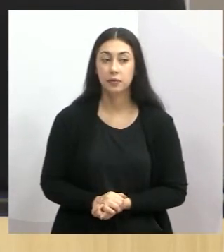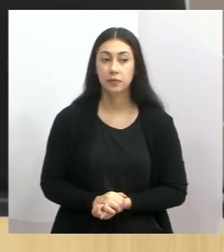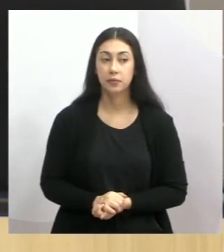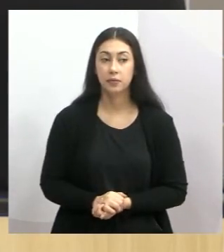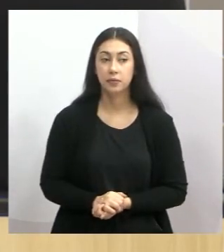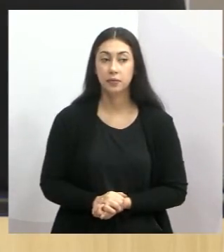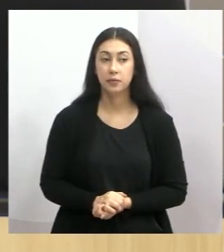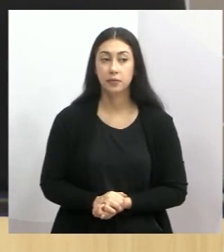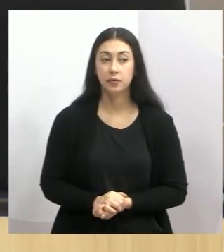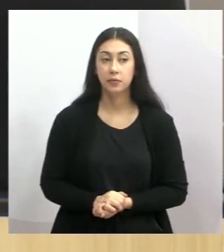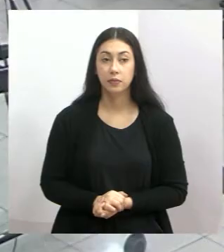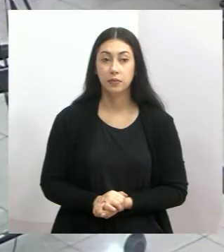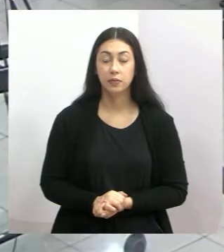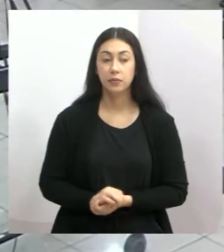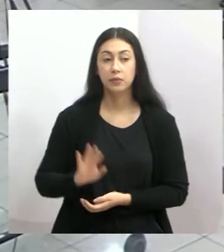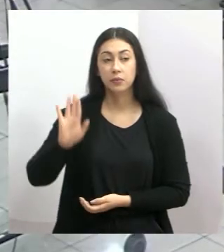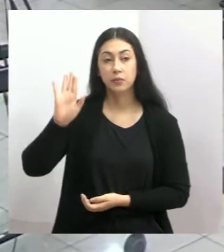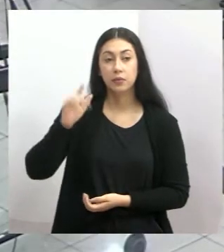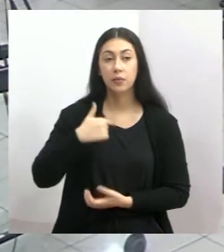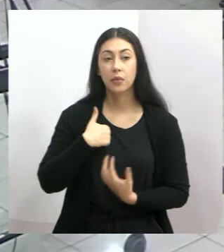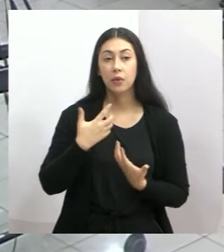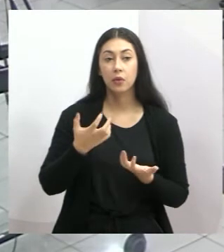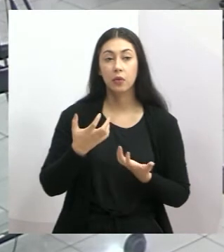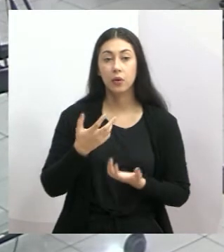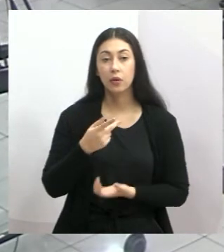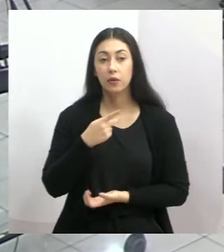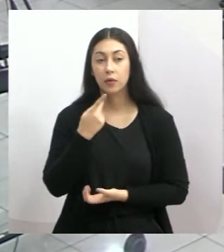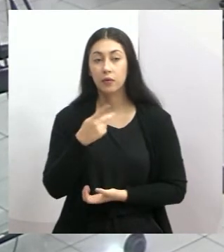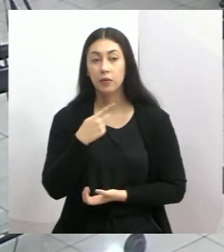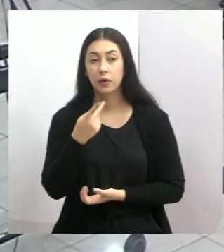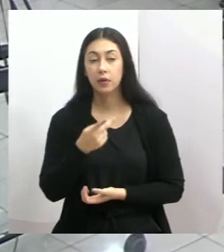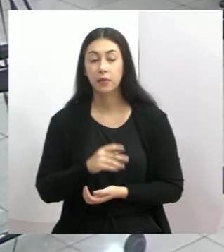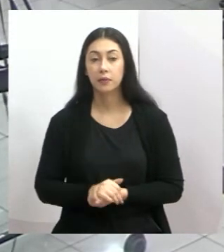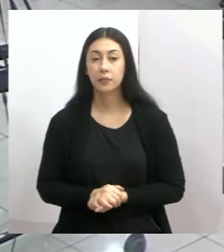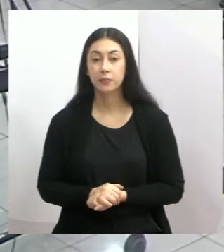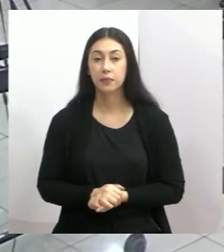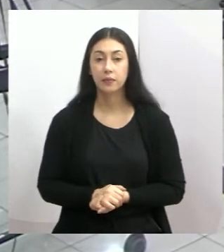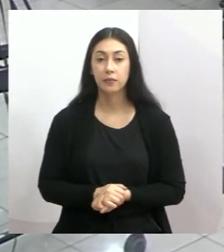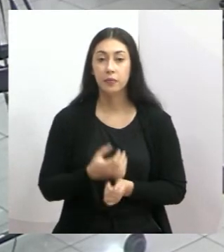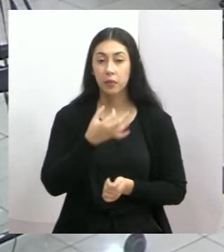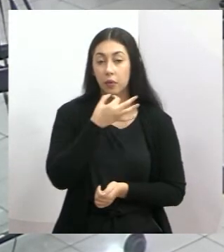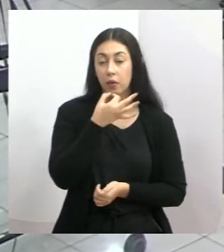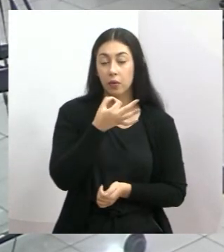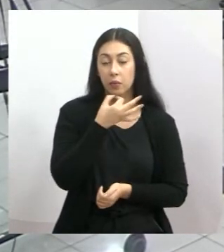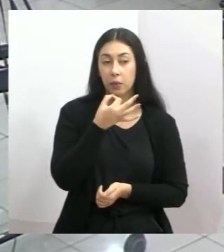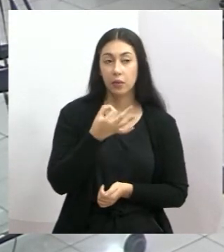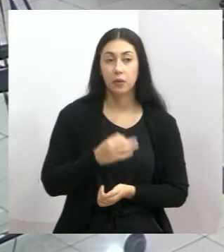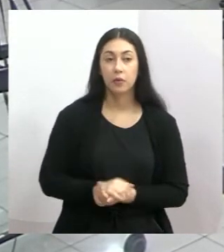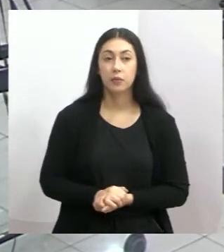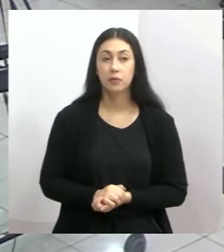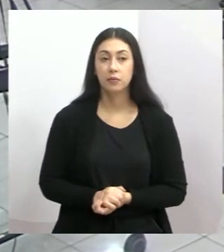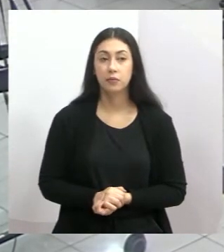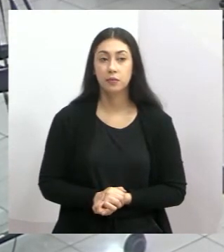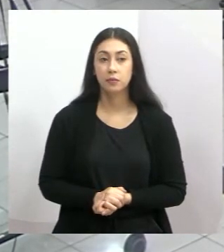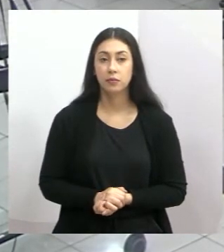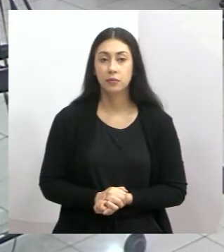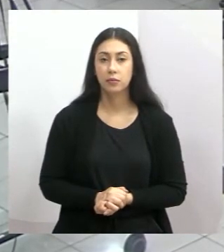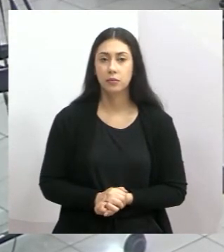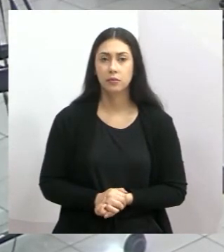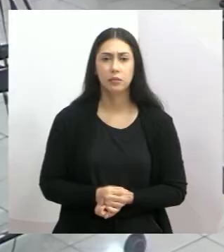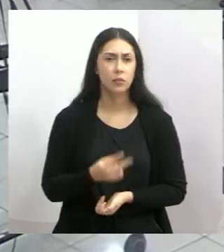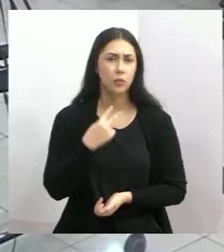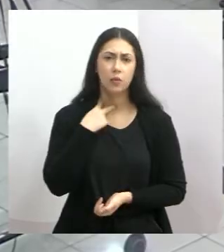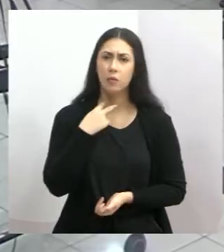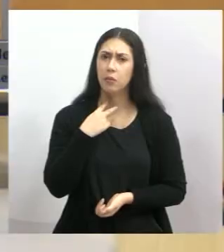o seu presidente quero deixar que a minha fala registrada E aí na